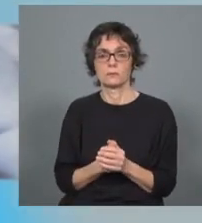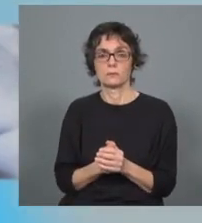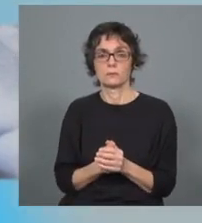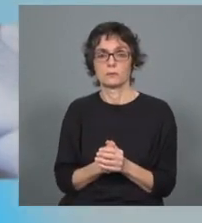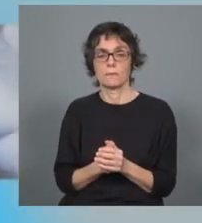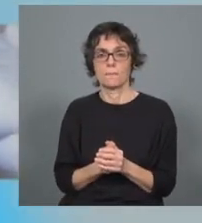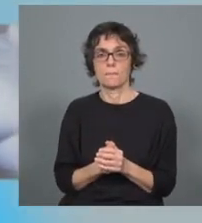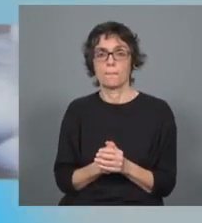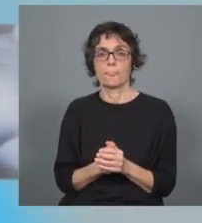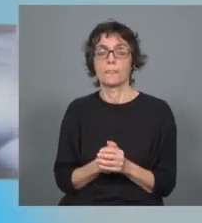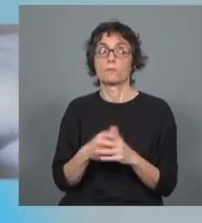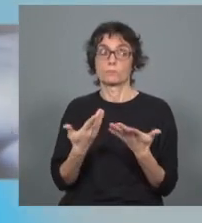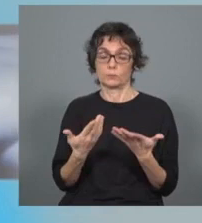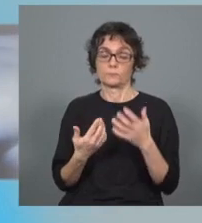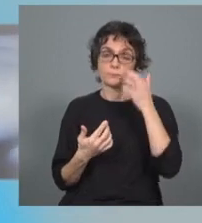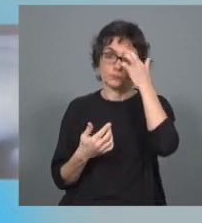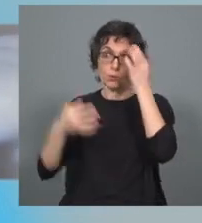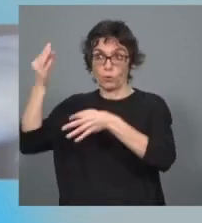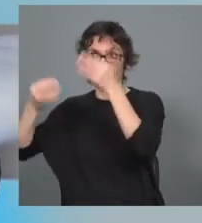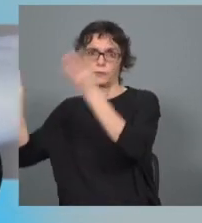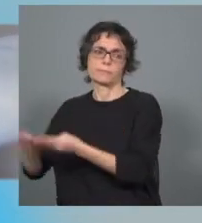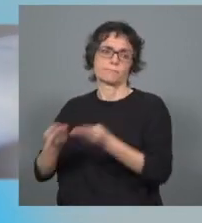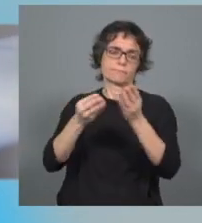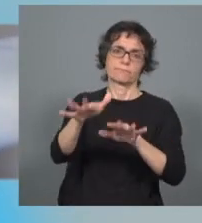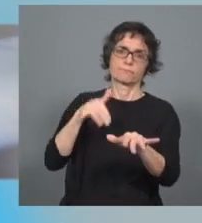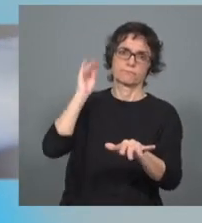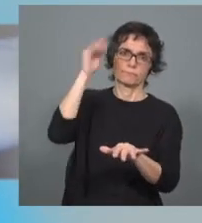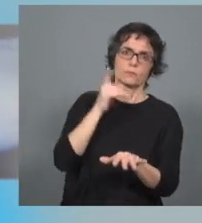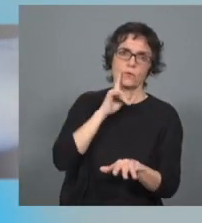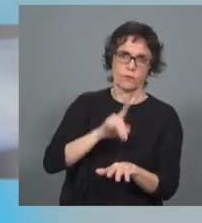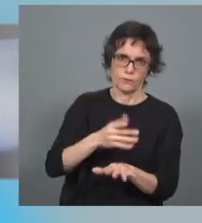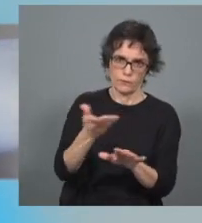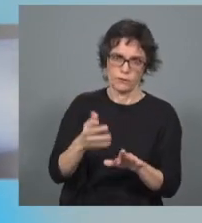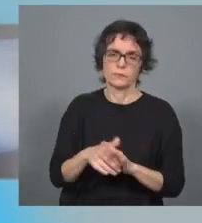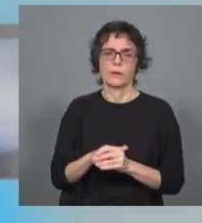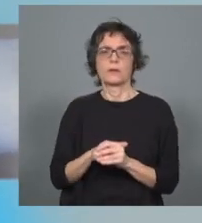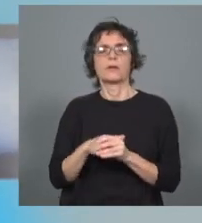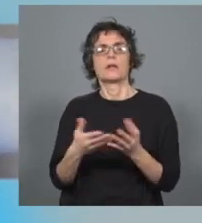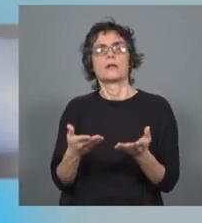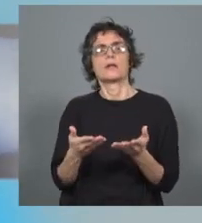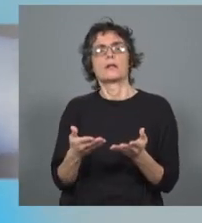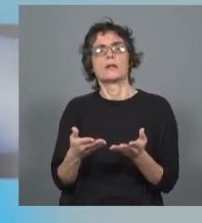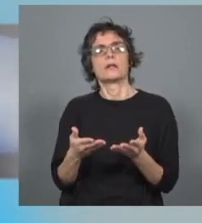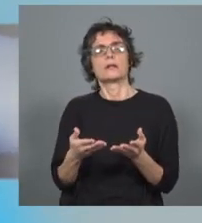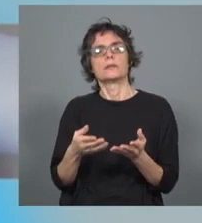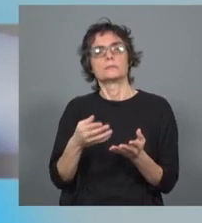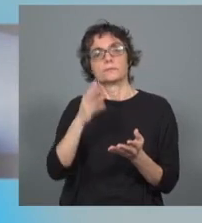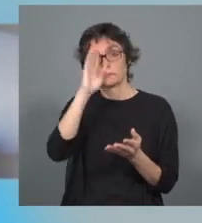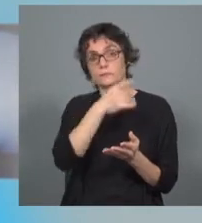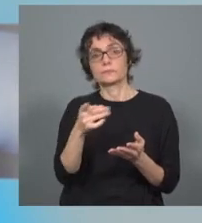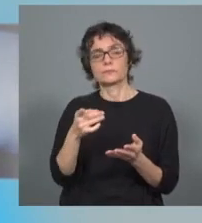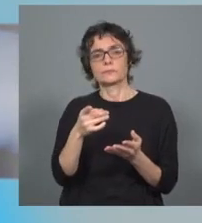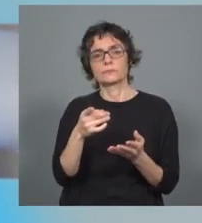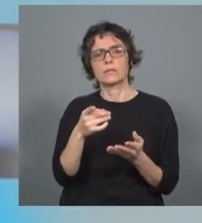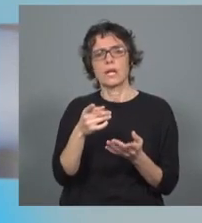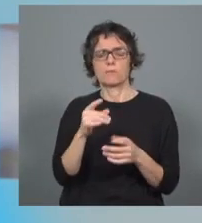bem, já eu vou dizer, e já com certeza viram, que vários juristas,